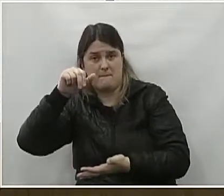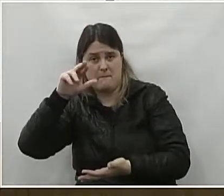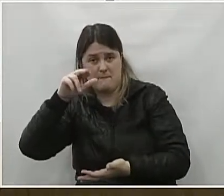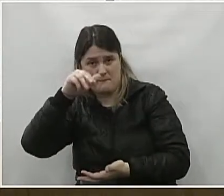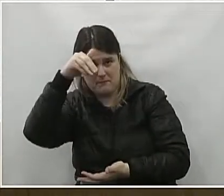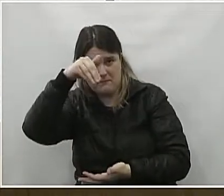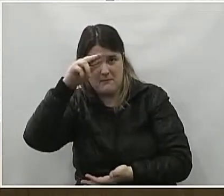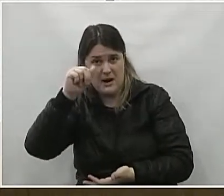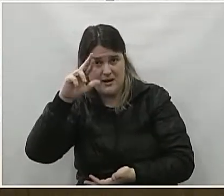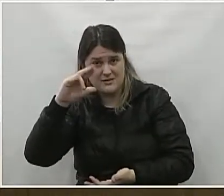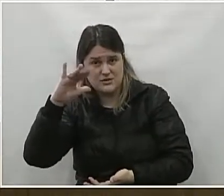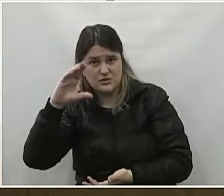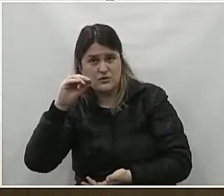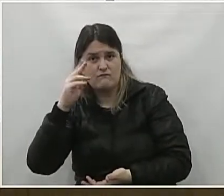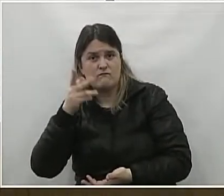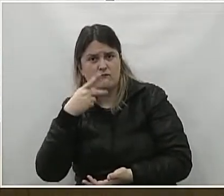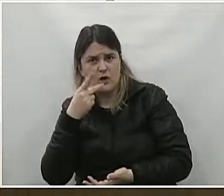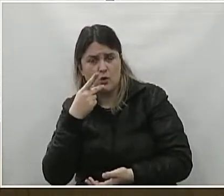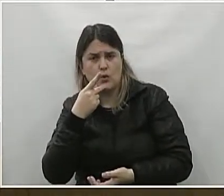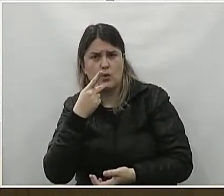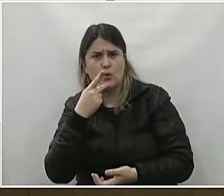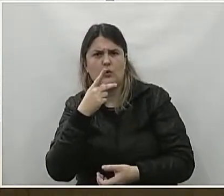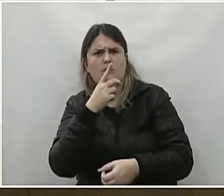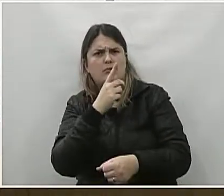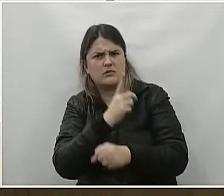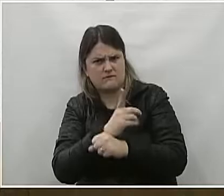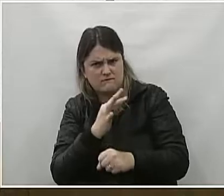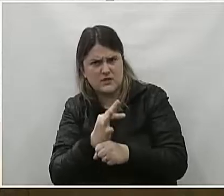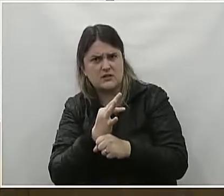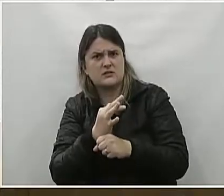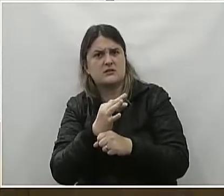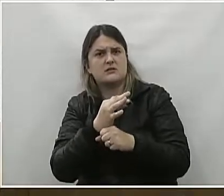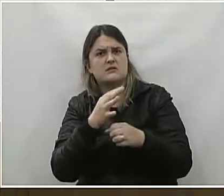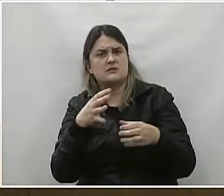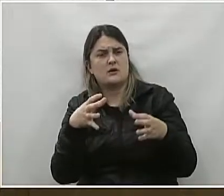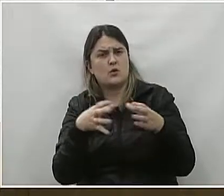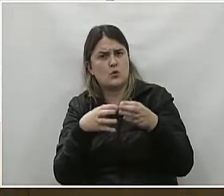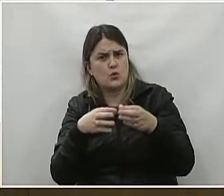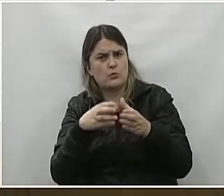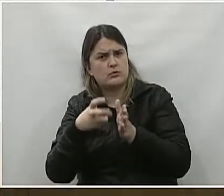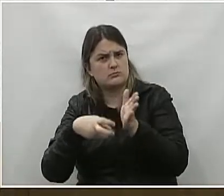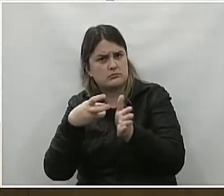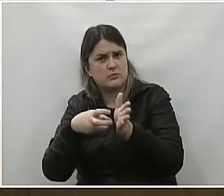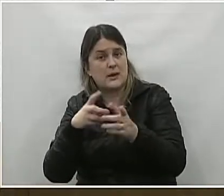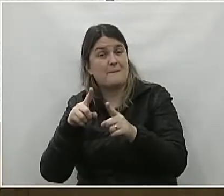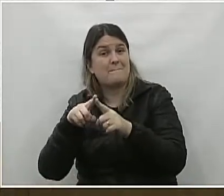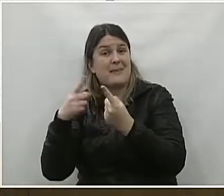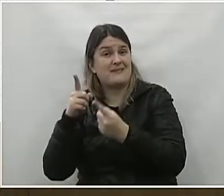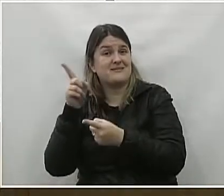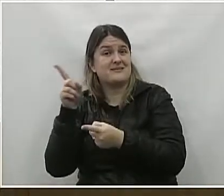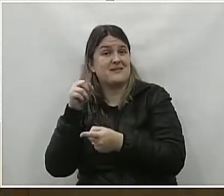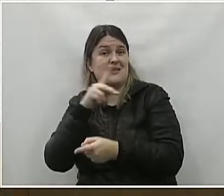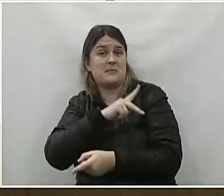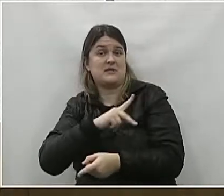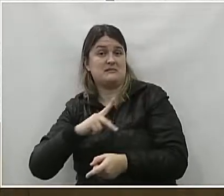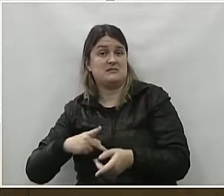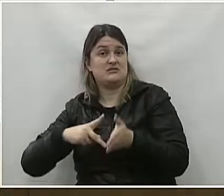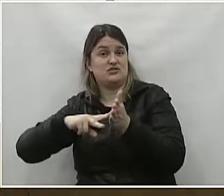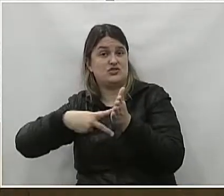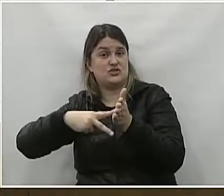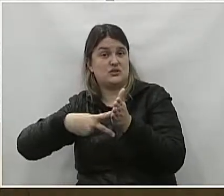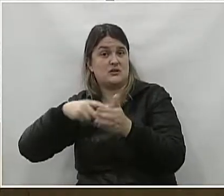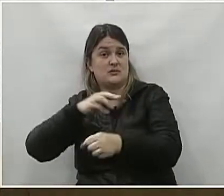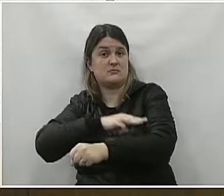ele falou realmente na defesa do ferroviário. Mas, como todos sabem aqui também, ele é presidente do Sindicato